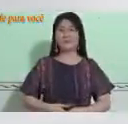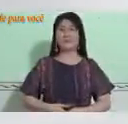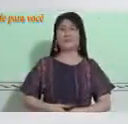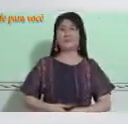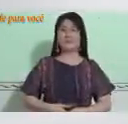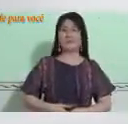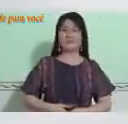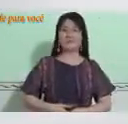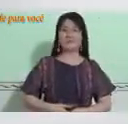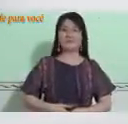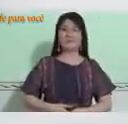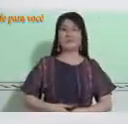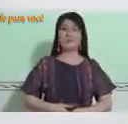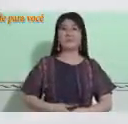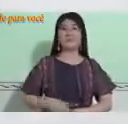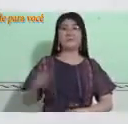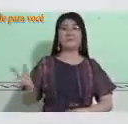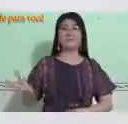PIODEPRPROPLONOSCOPIAOCARDA acento agudo